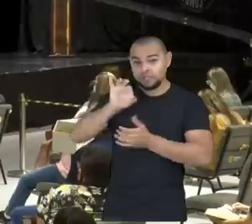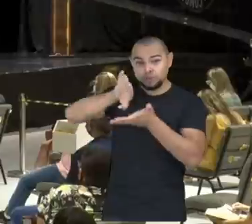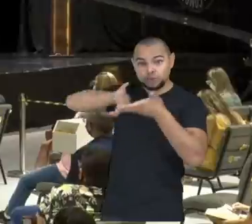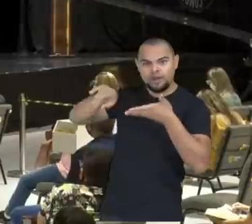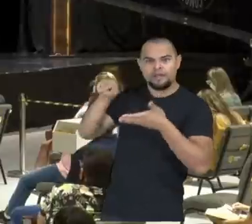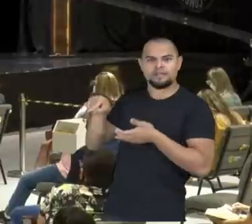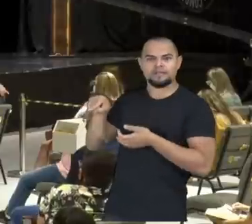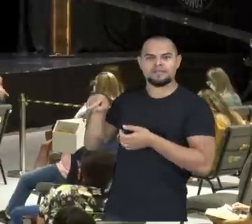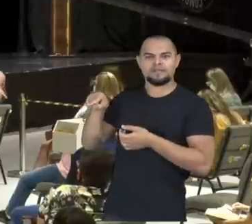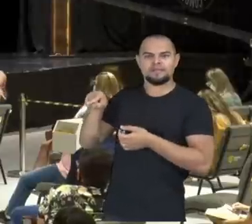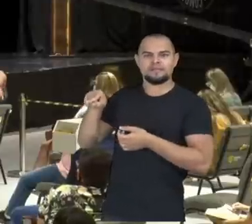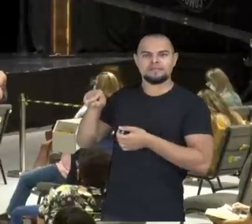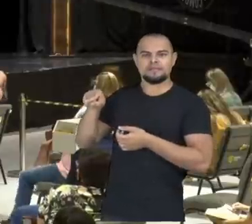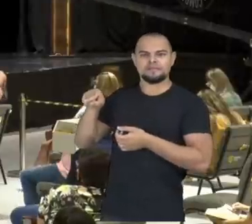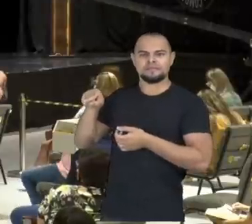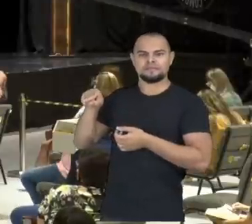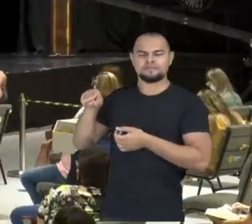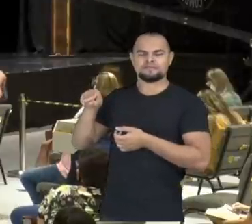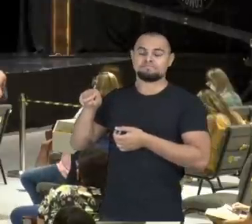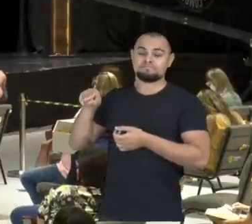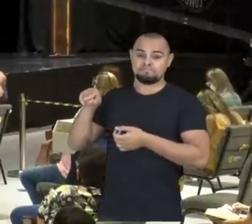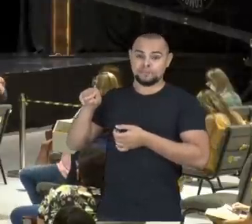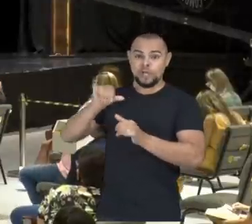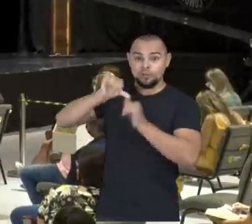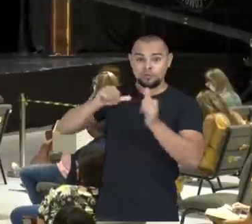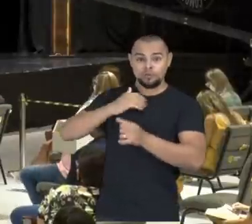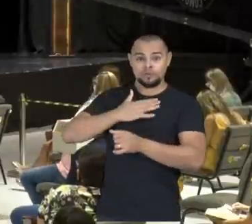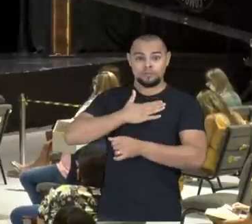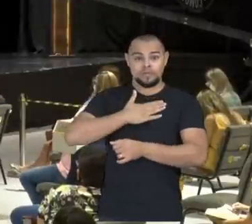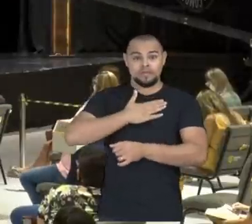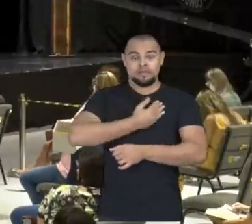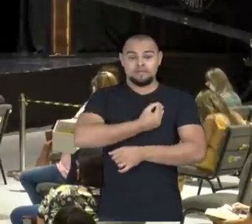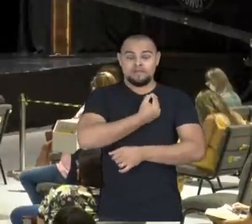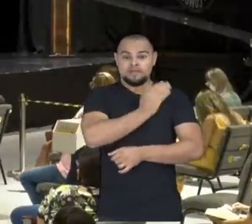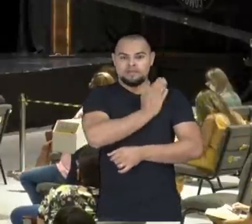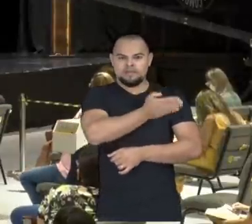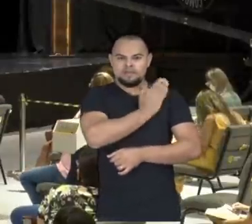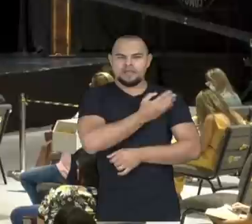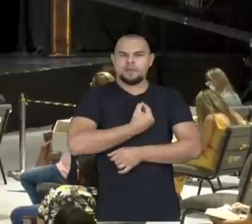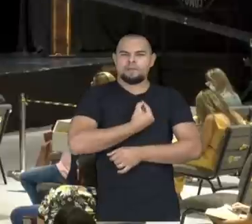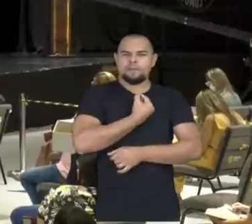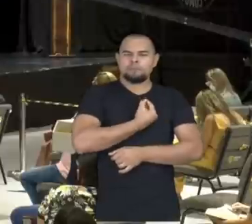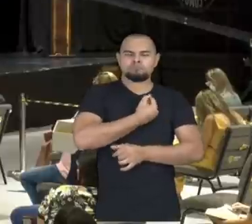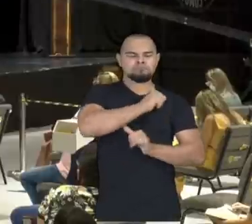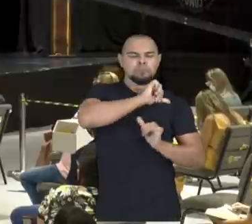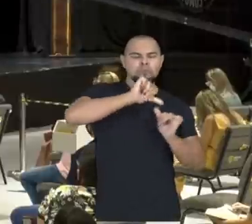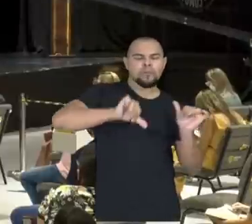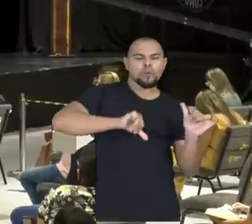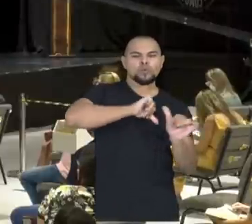Se não for Ele, que mudou o meu coração, que mudou o meu espírito,